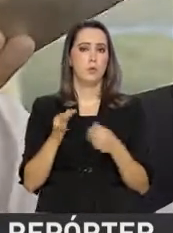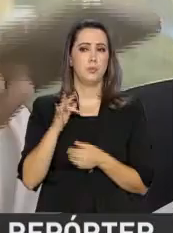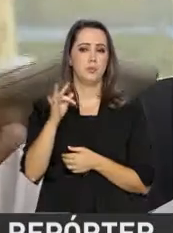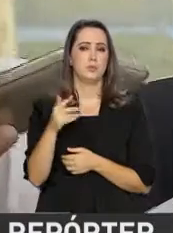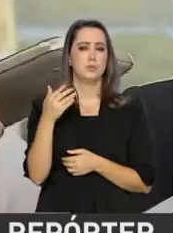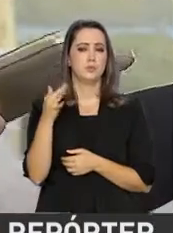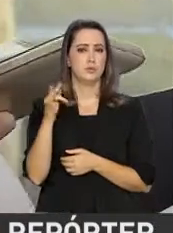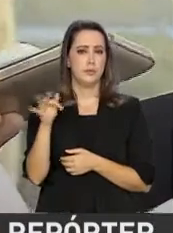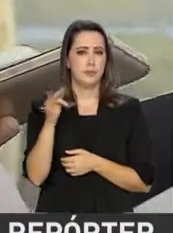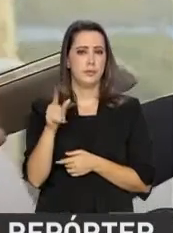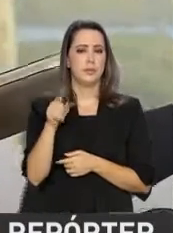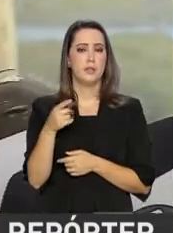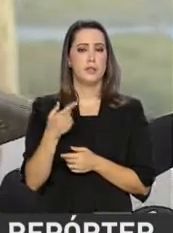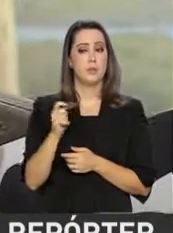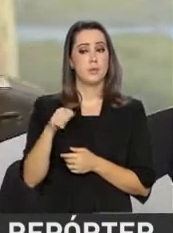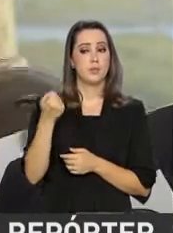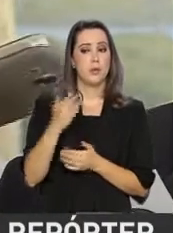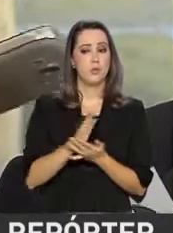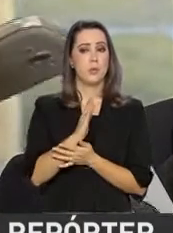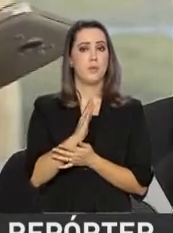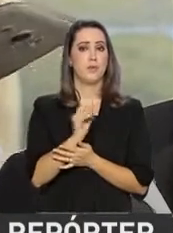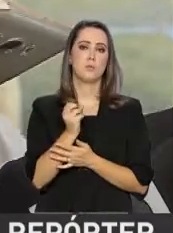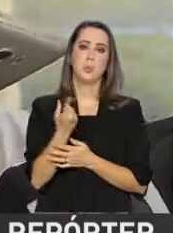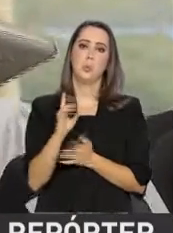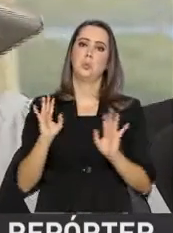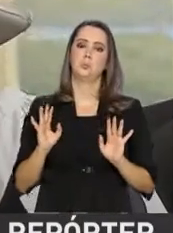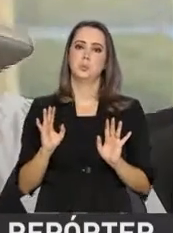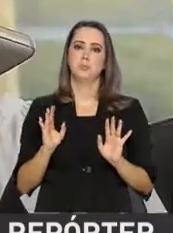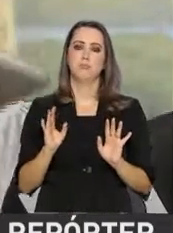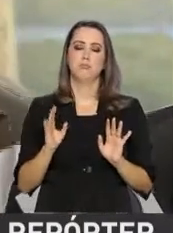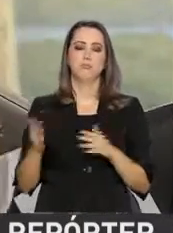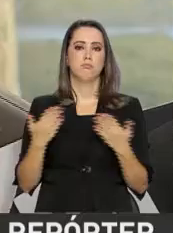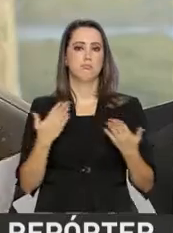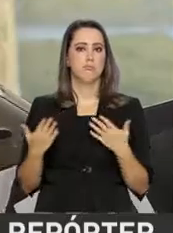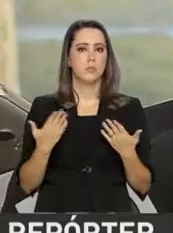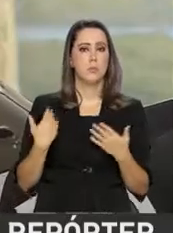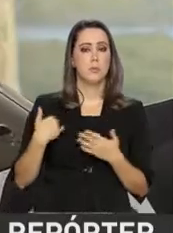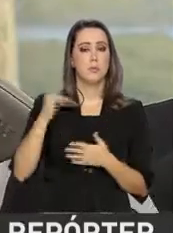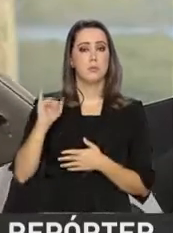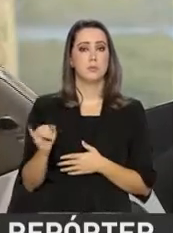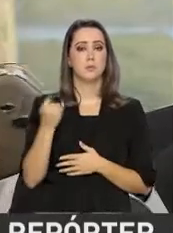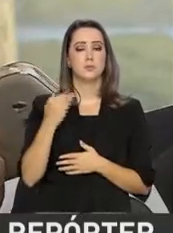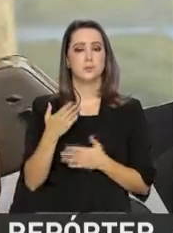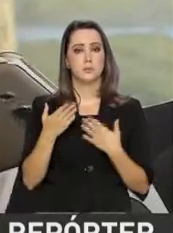um sinal de não aprovação ou foi feito exatamente para ter maior chance de aprovação. Isso é o que será discutido.